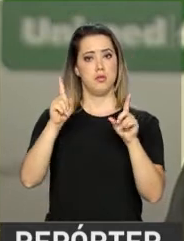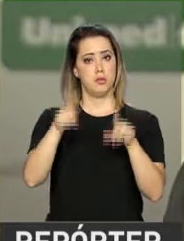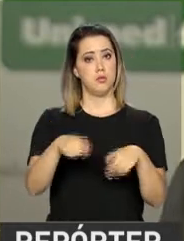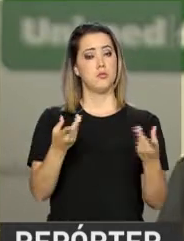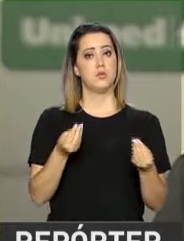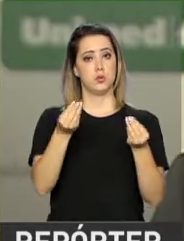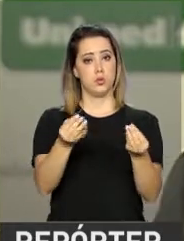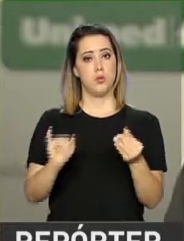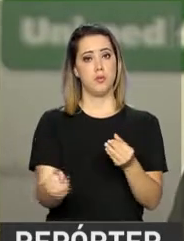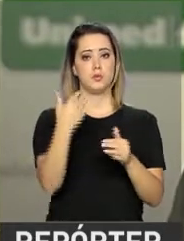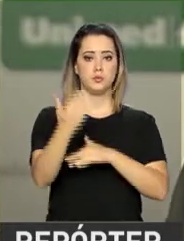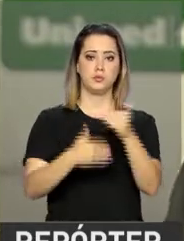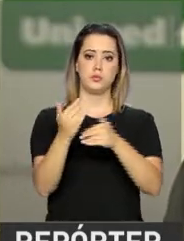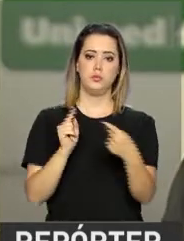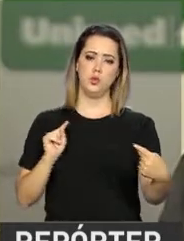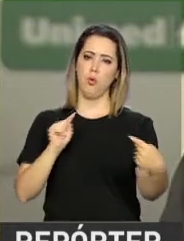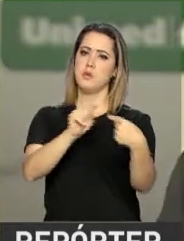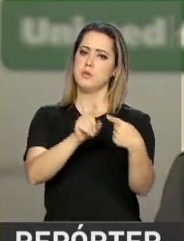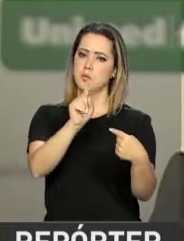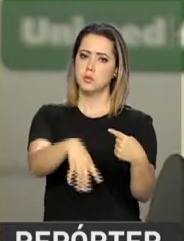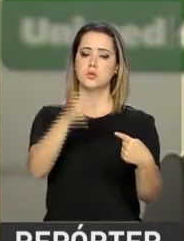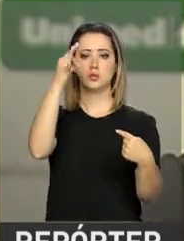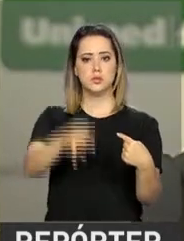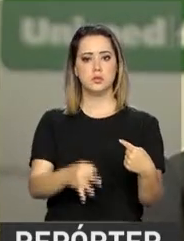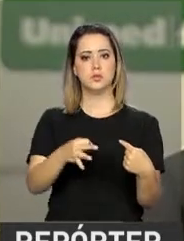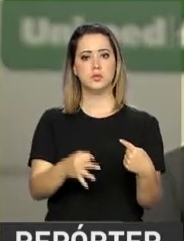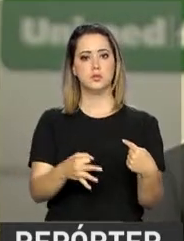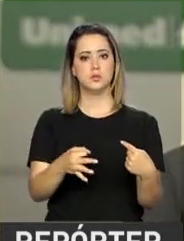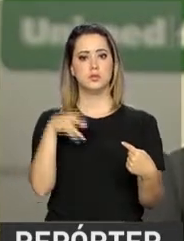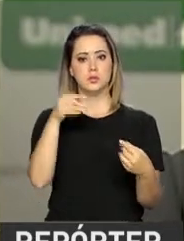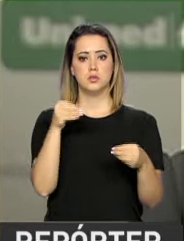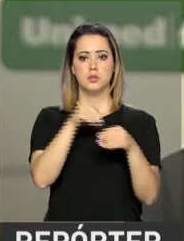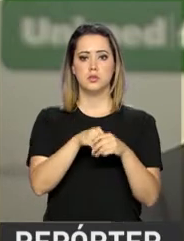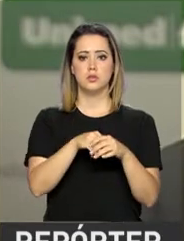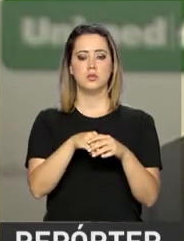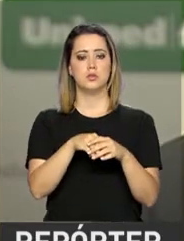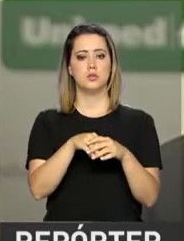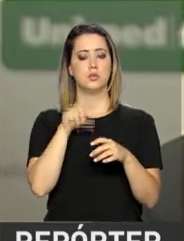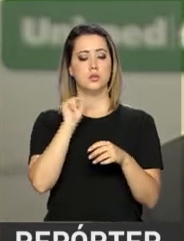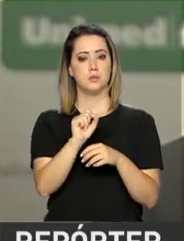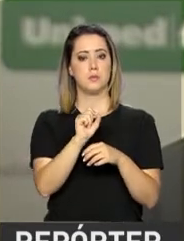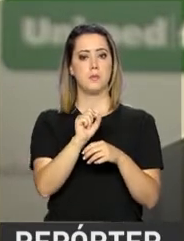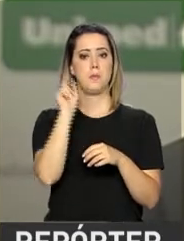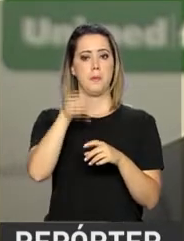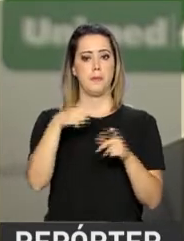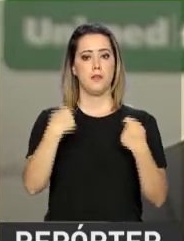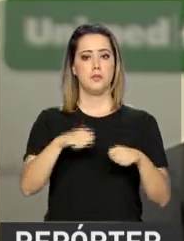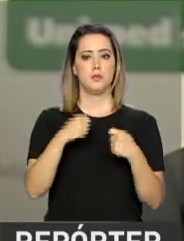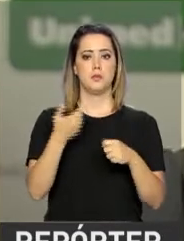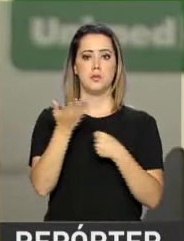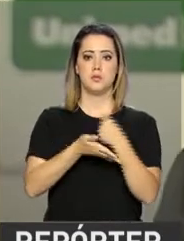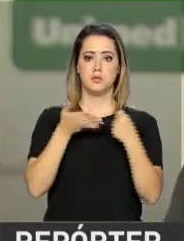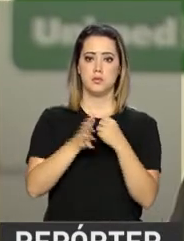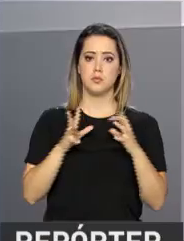que tem de avançar nessa direção evidentemente dentro da lógica de que é preciso estruturar o